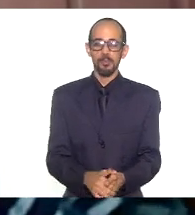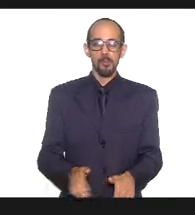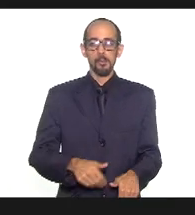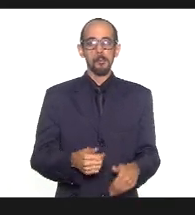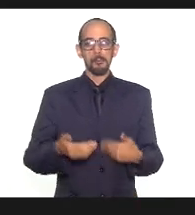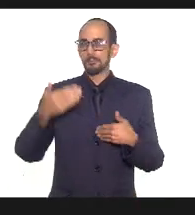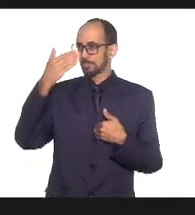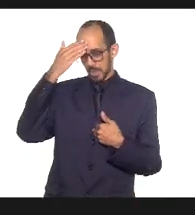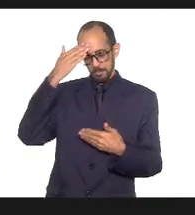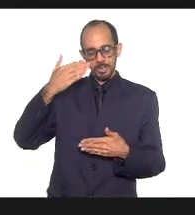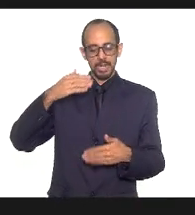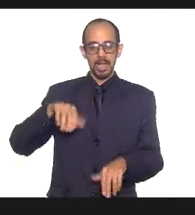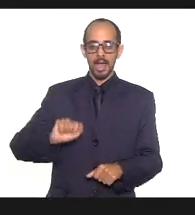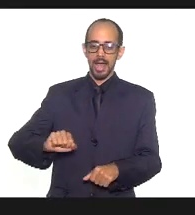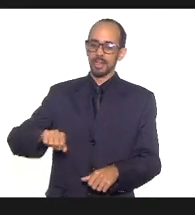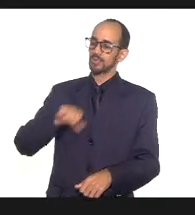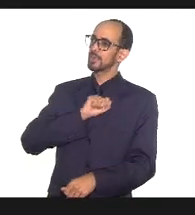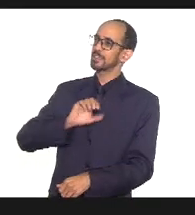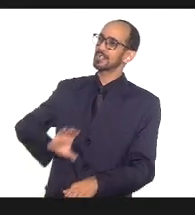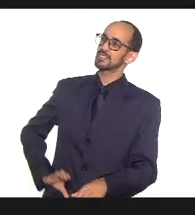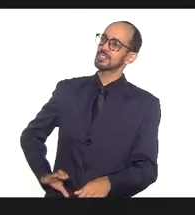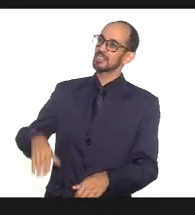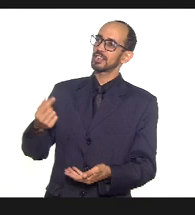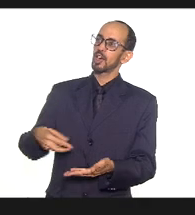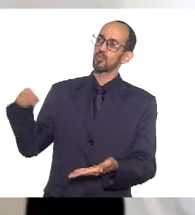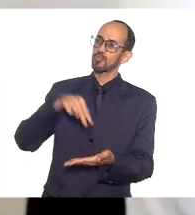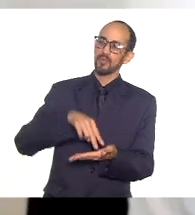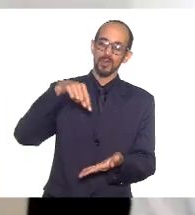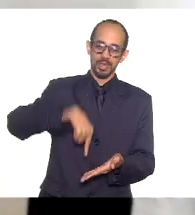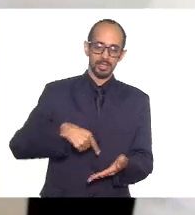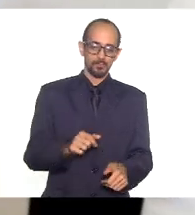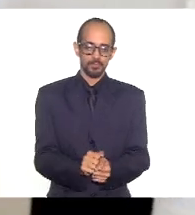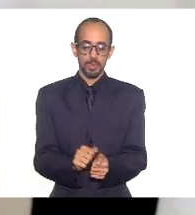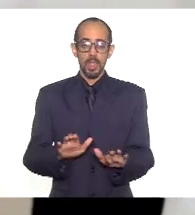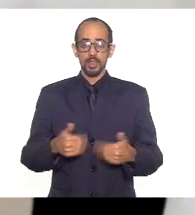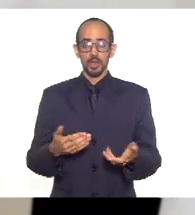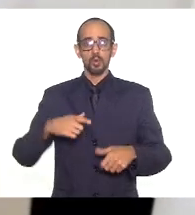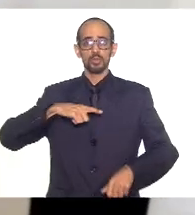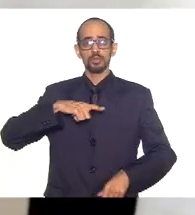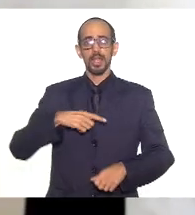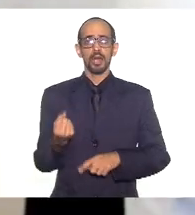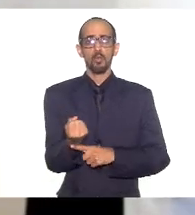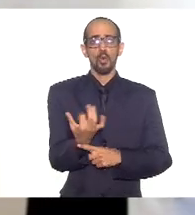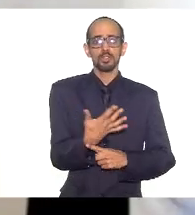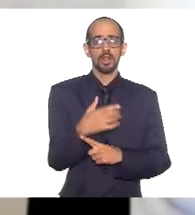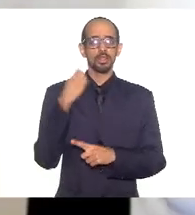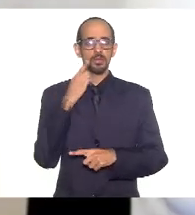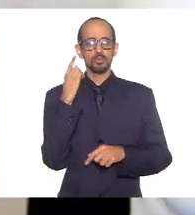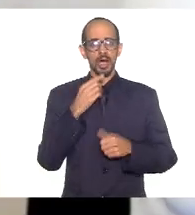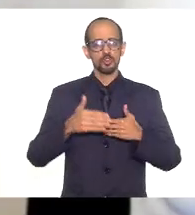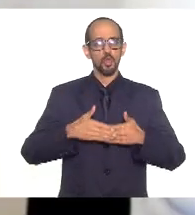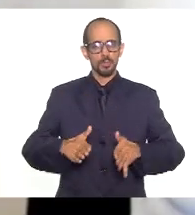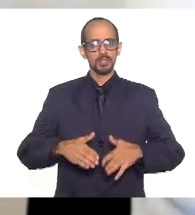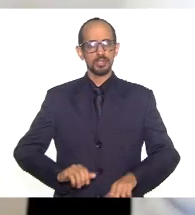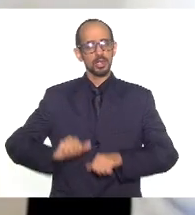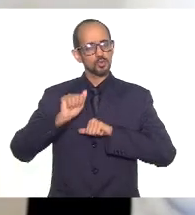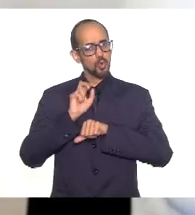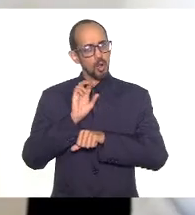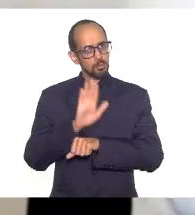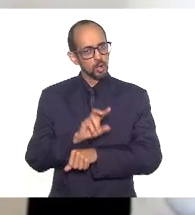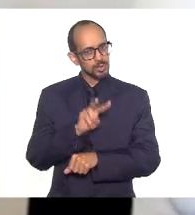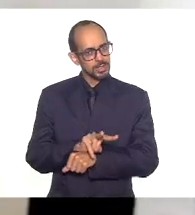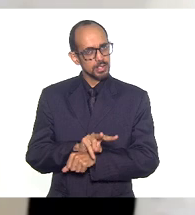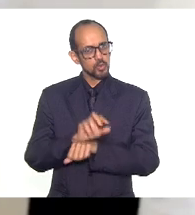Obrigado, André, pela presença na cidade hoje. Havendo um número legal sobre a proteção de Deus, iniciamos os nossos trabalhos. Está aberta a primeira